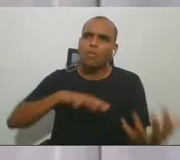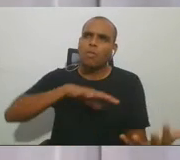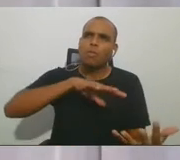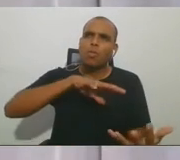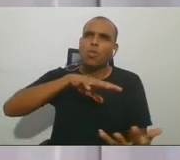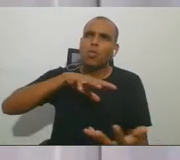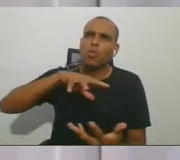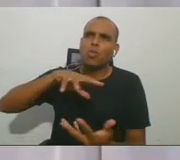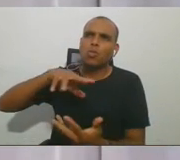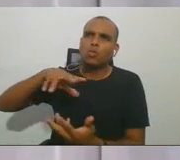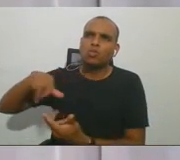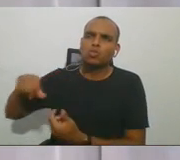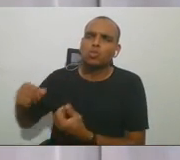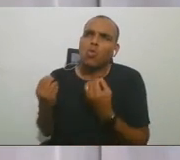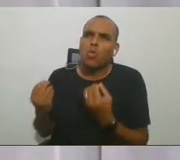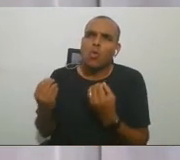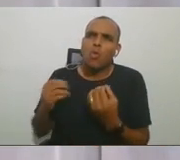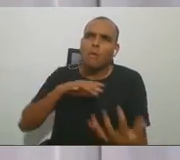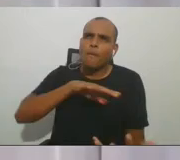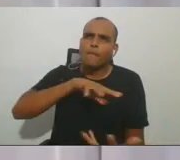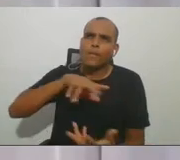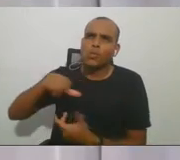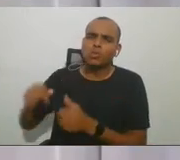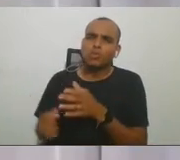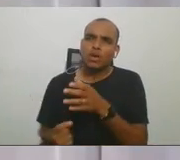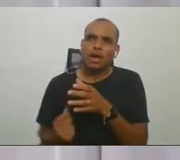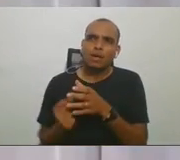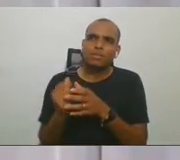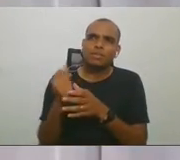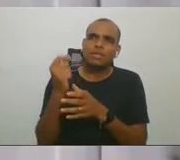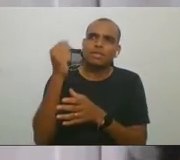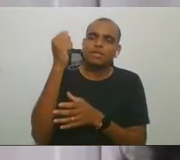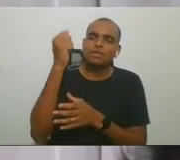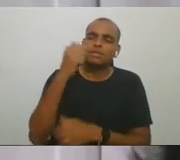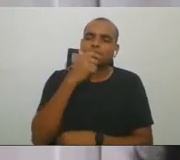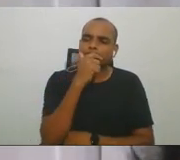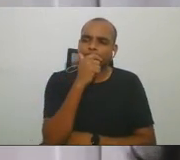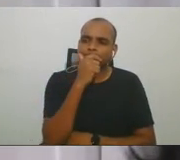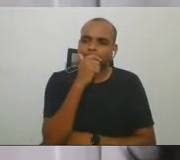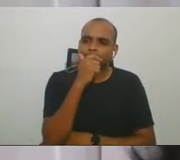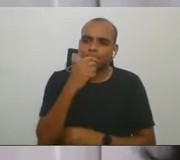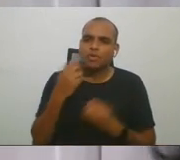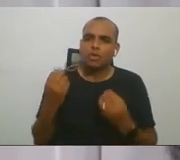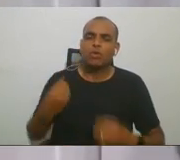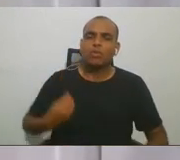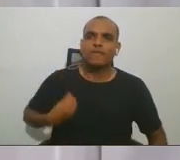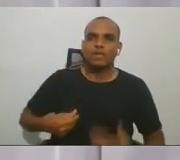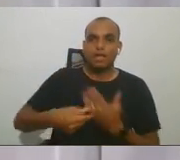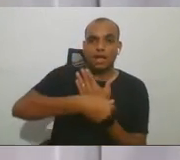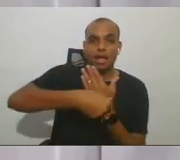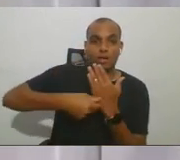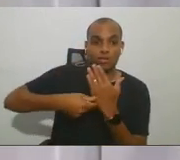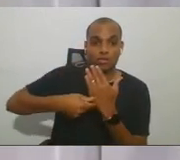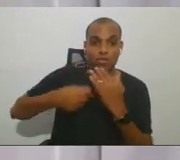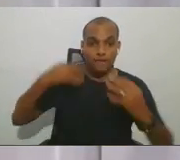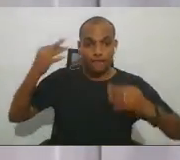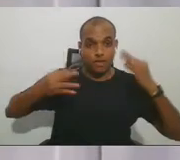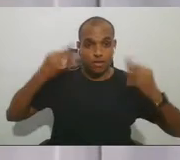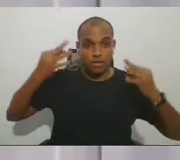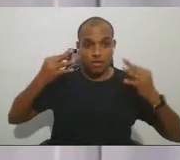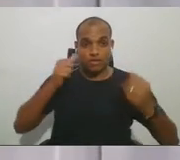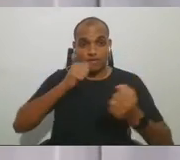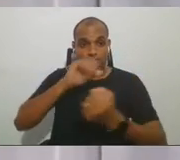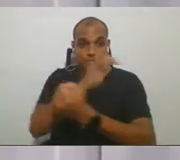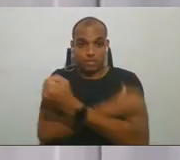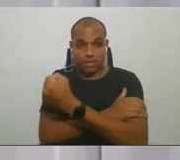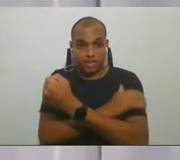especialmente o mundo capitalista, uma grande ensaísta, grande filósofa feminista disse: o verdadeiro modo de produção era